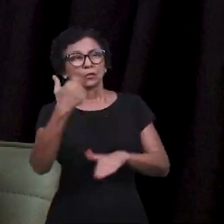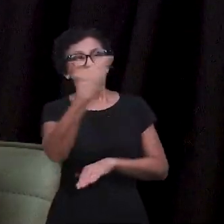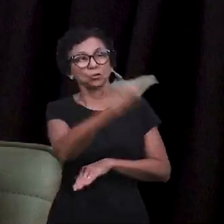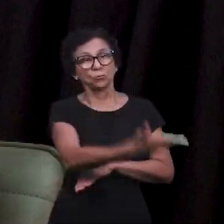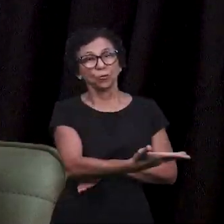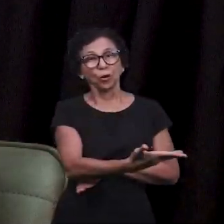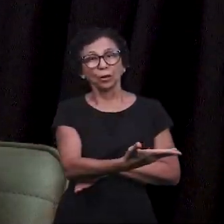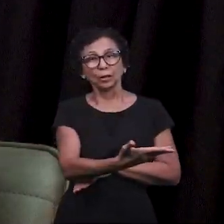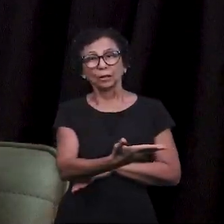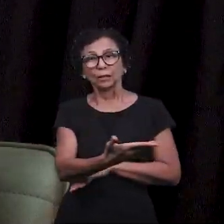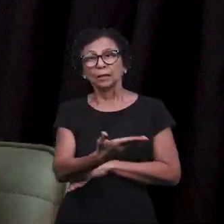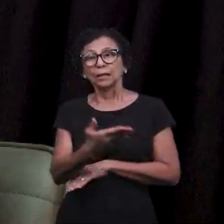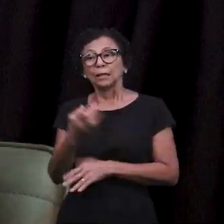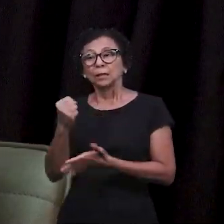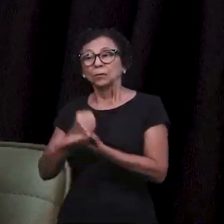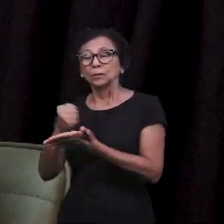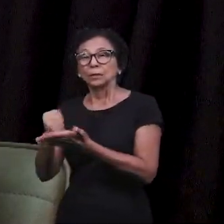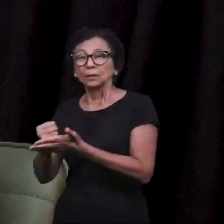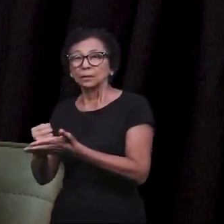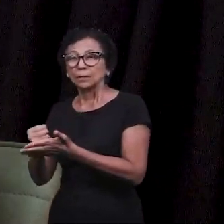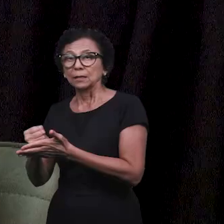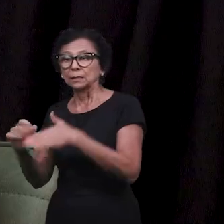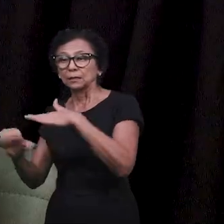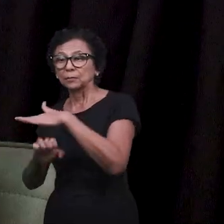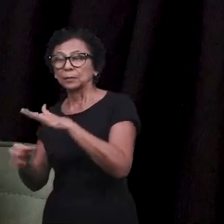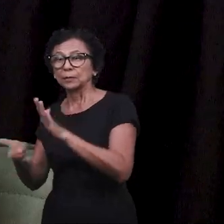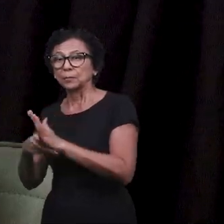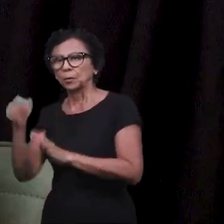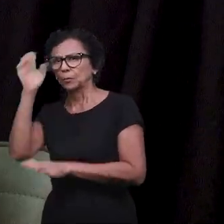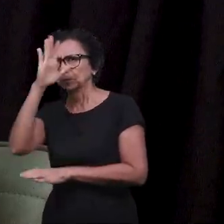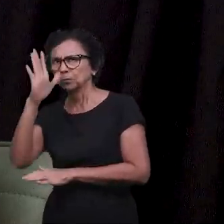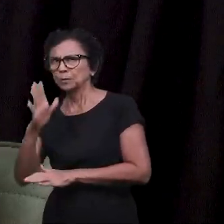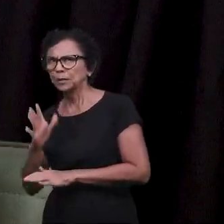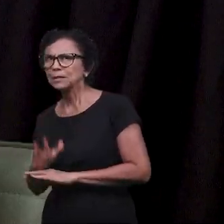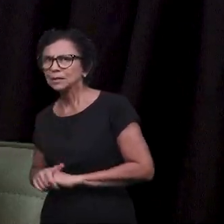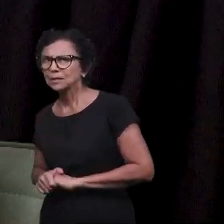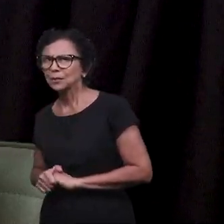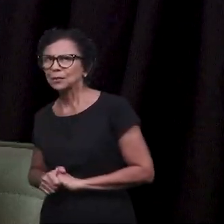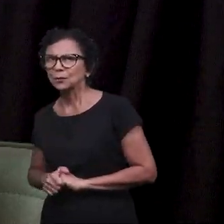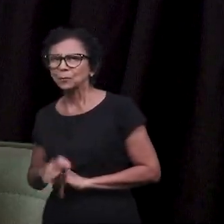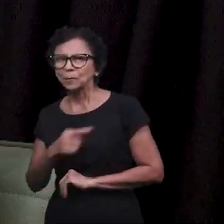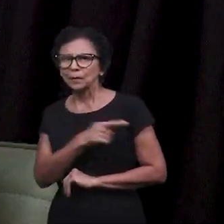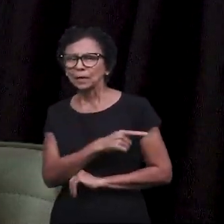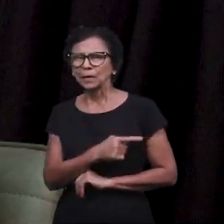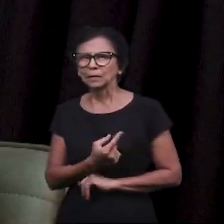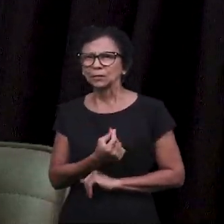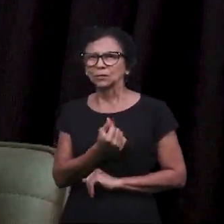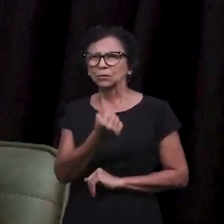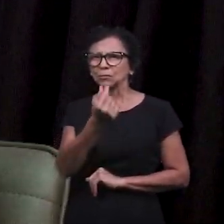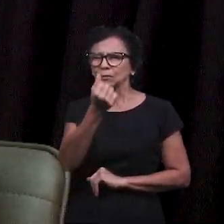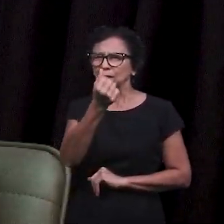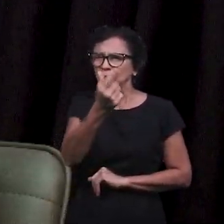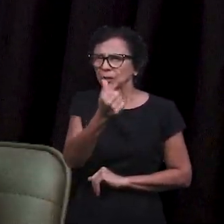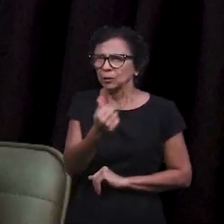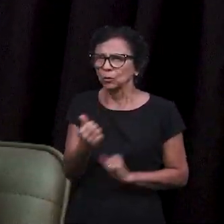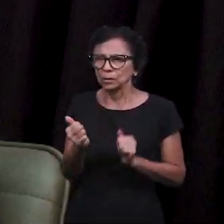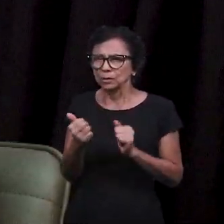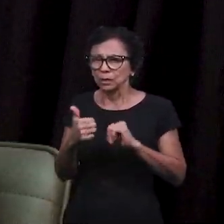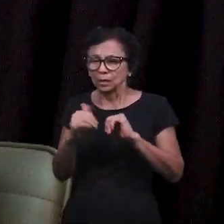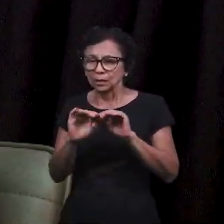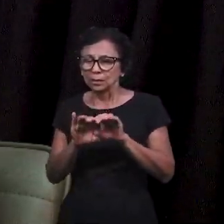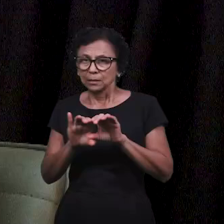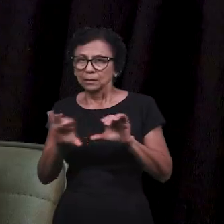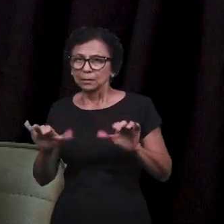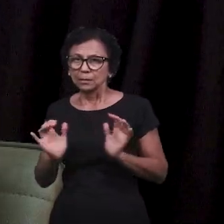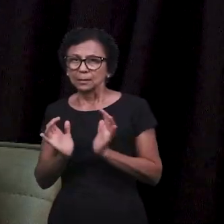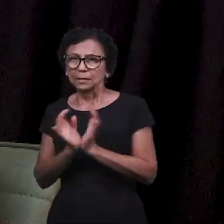Siemens, ela declarava, inclusive, tinha lá contabilmente os valores que eram destinados ao pagamento de suborno,